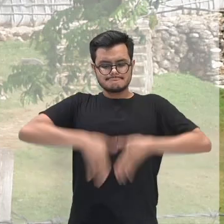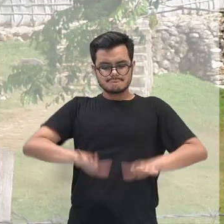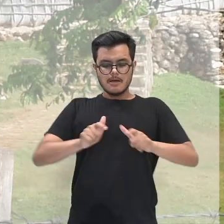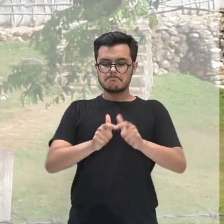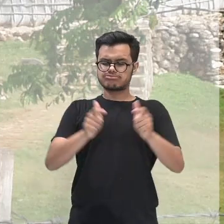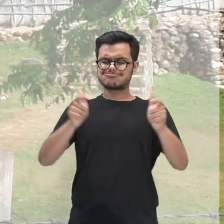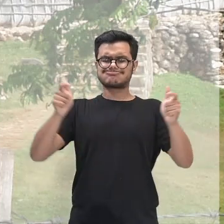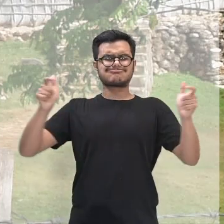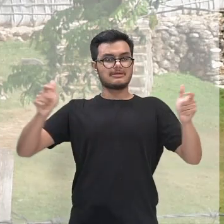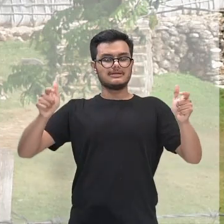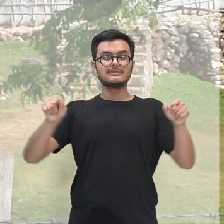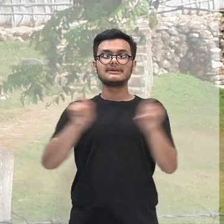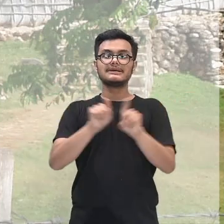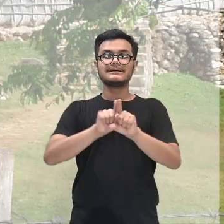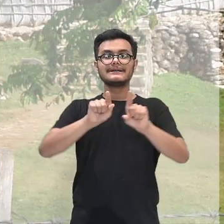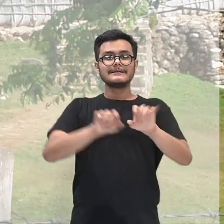o